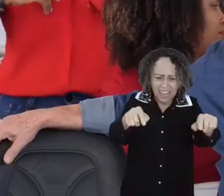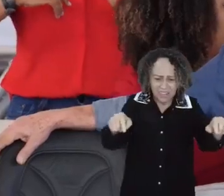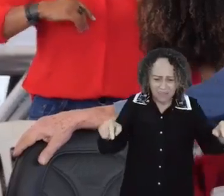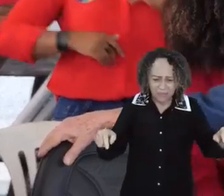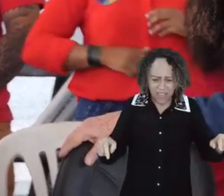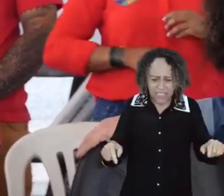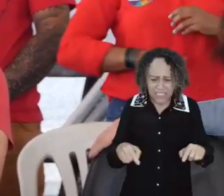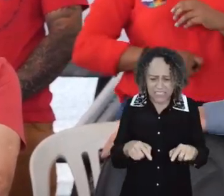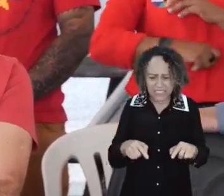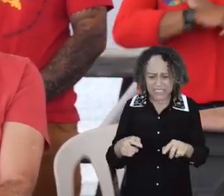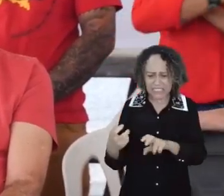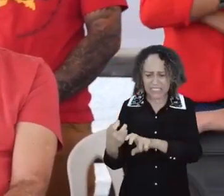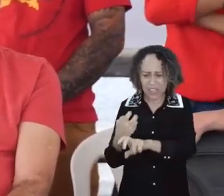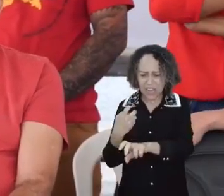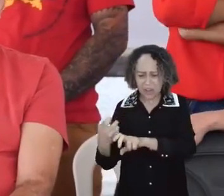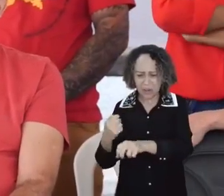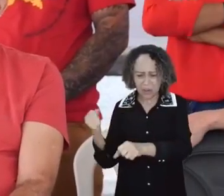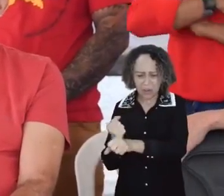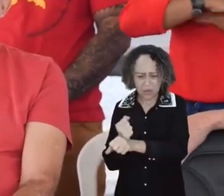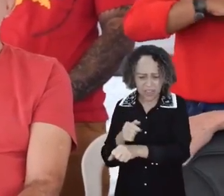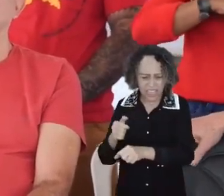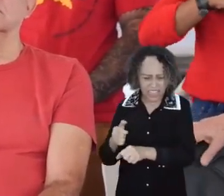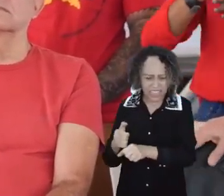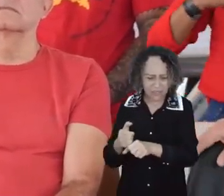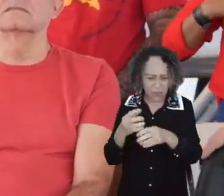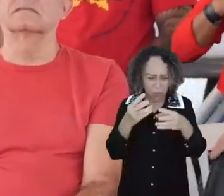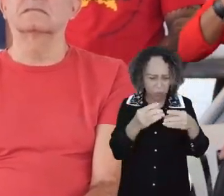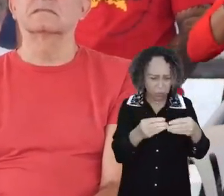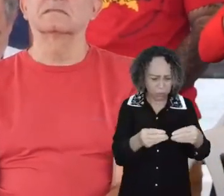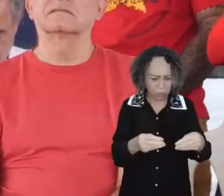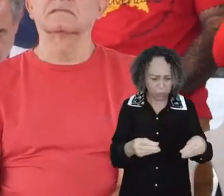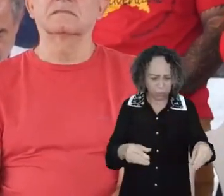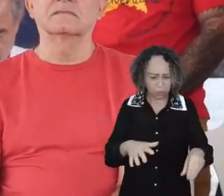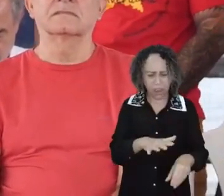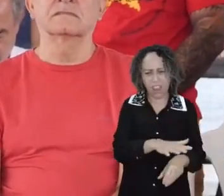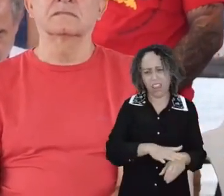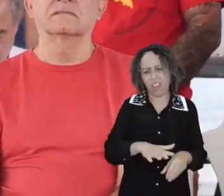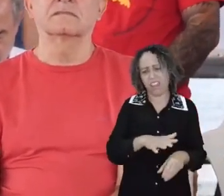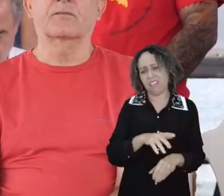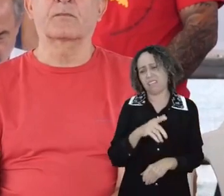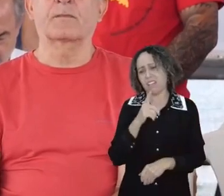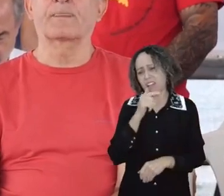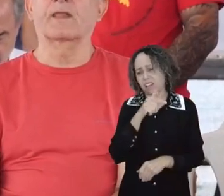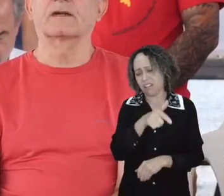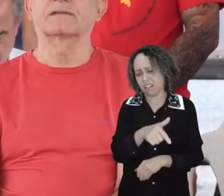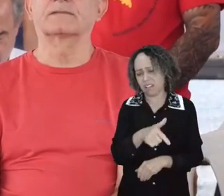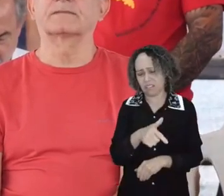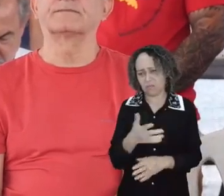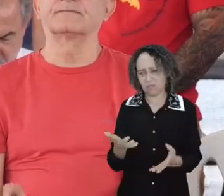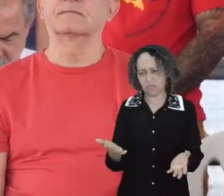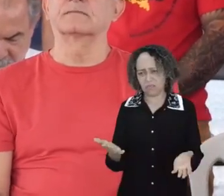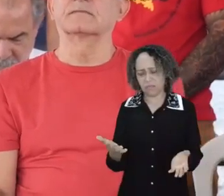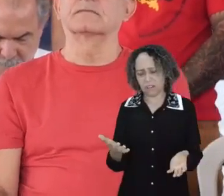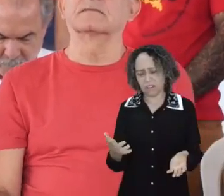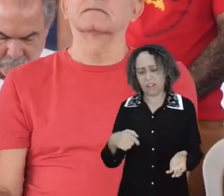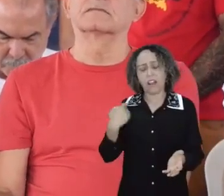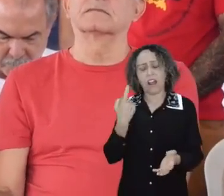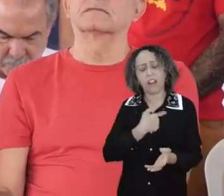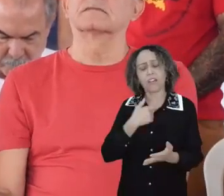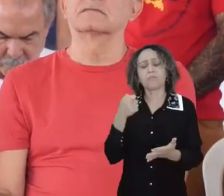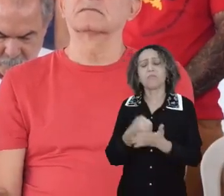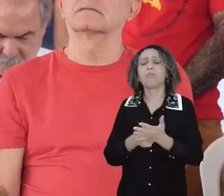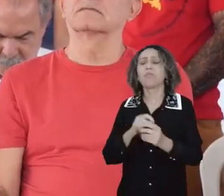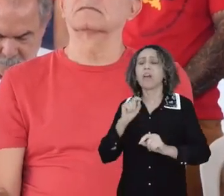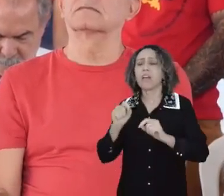tragédia, que é ficar sem água. Então, atenção aí ao governo dos estados. A nossa luta é para ter um rodoanel, mas